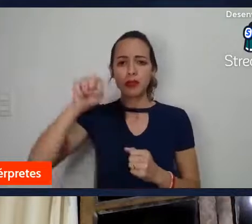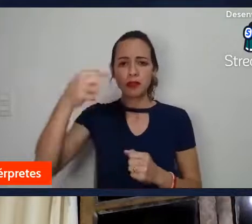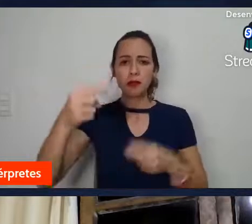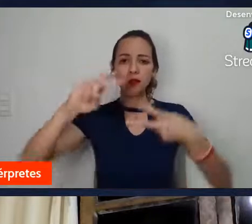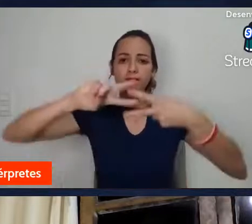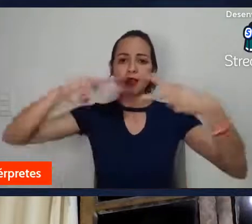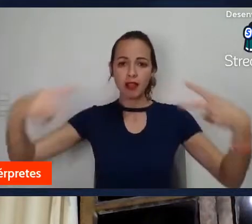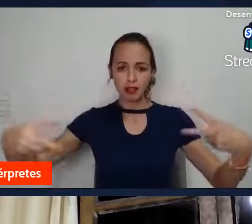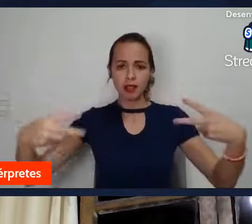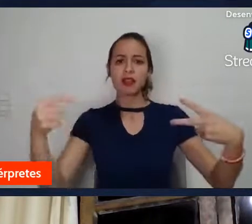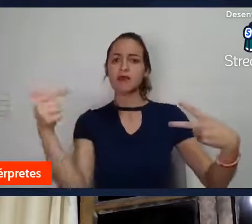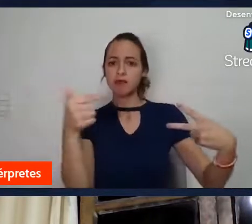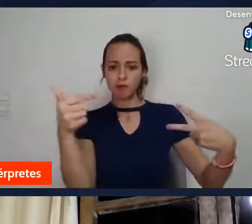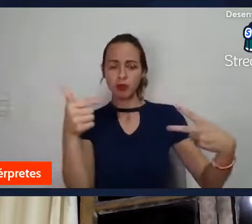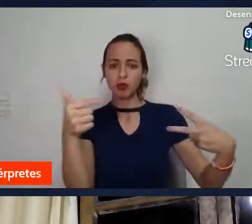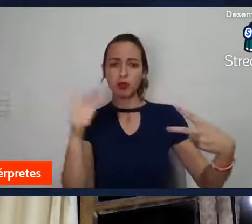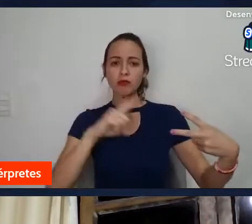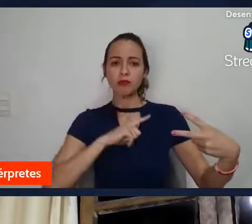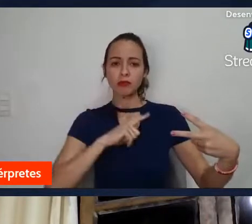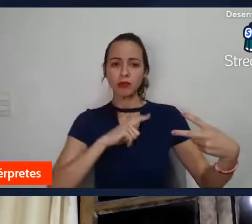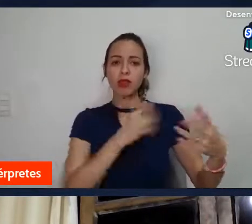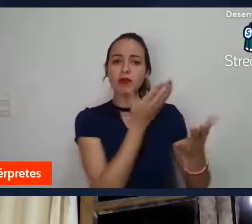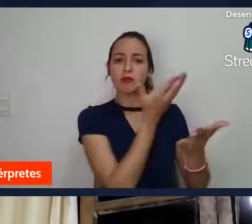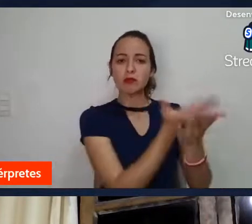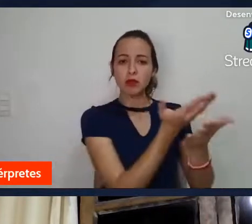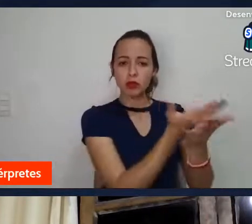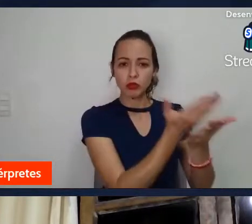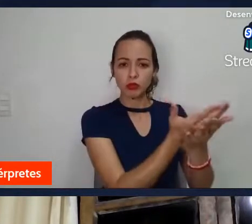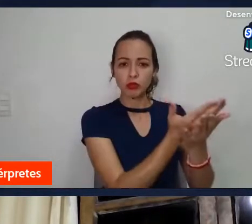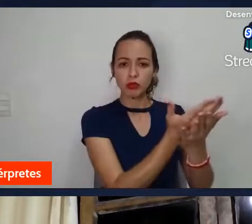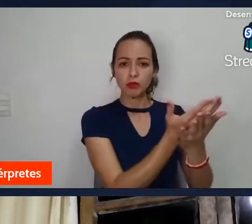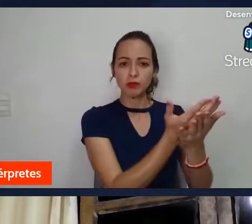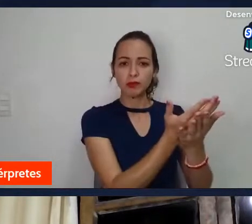um para um estudo do eixo 1, que está